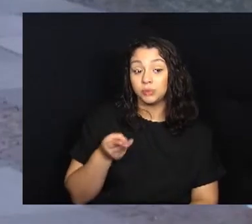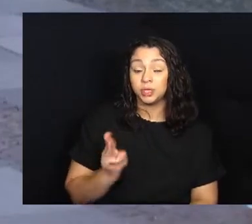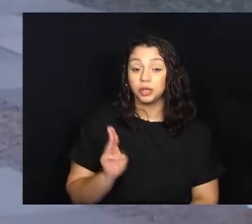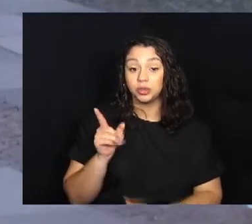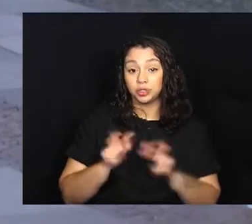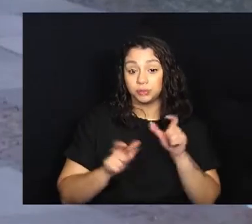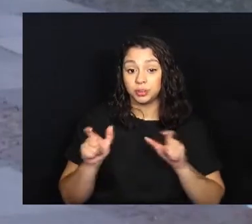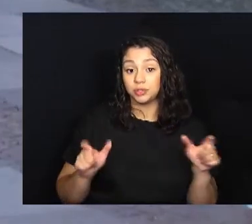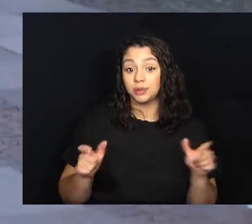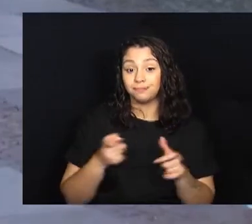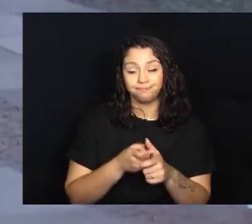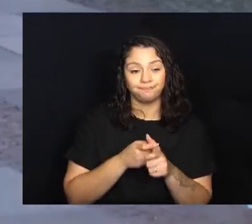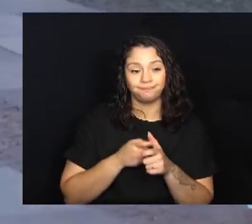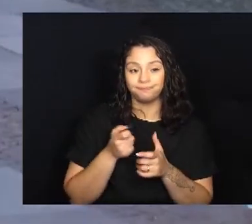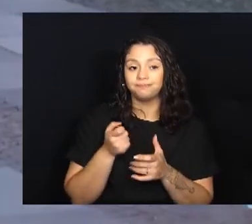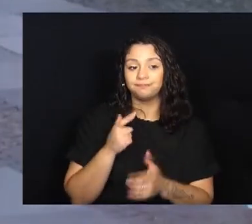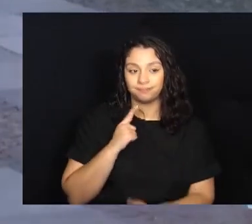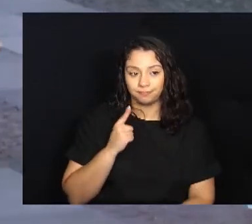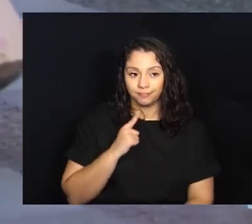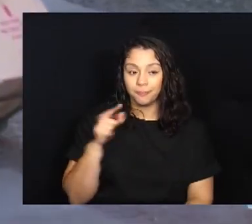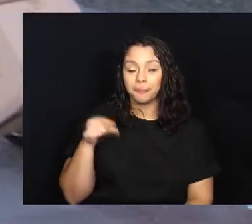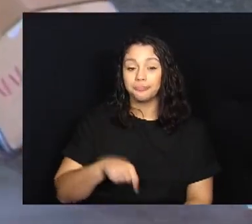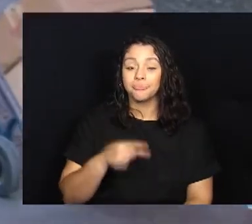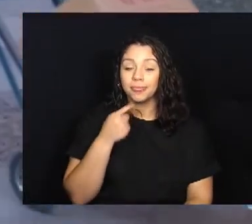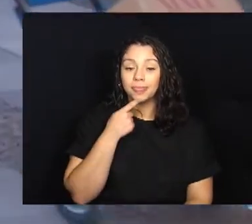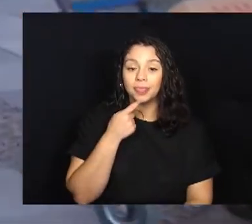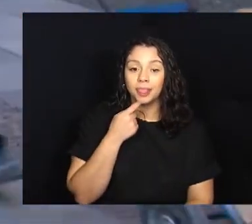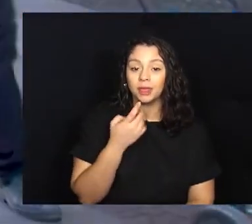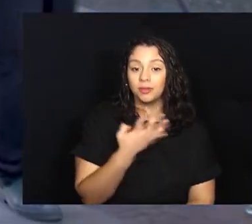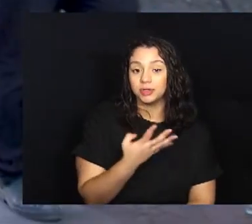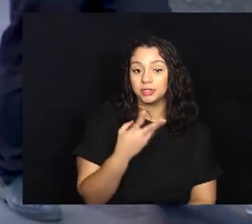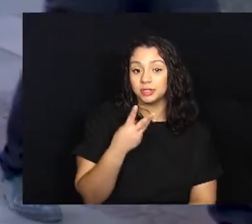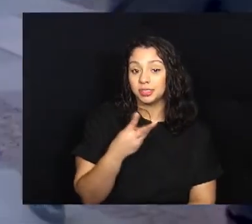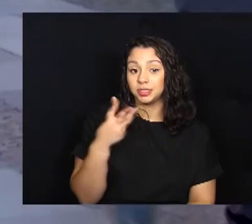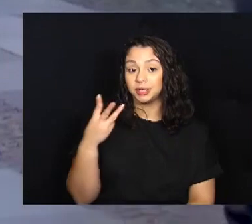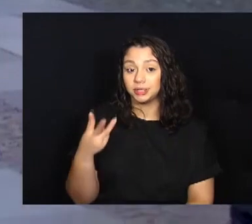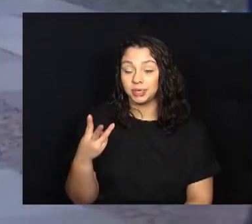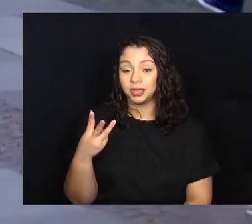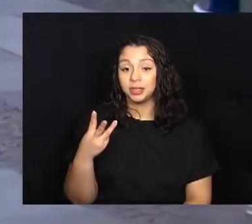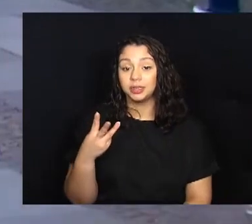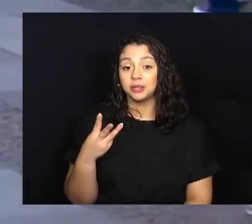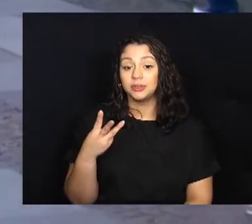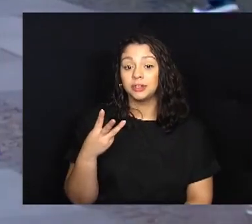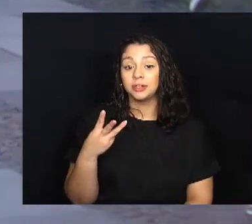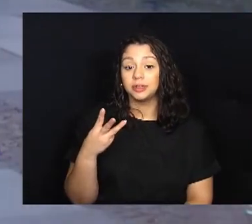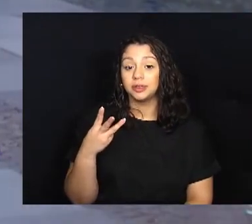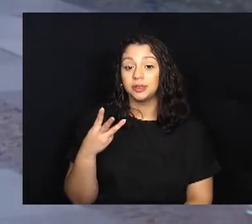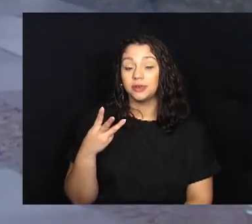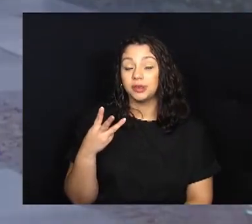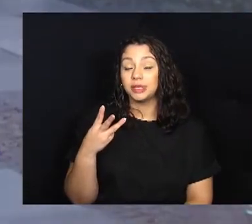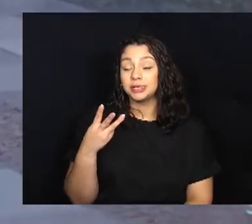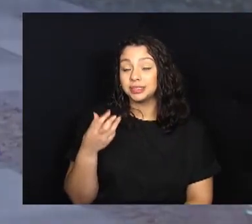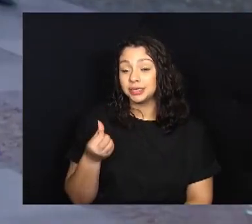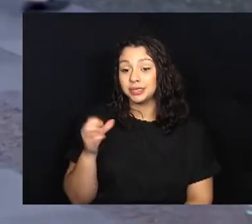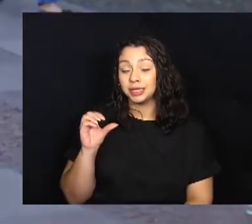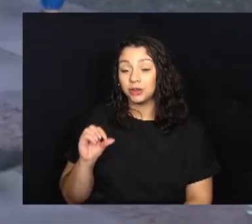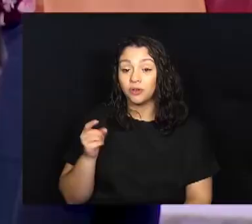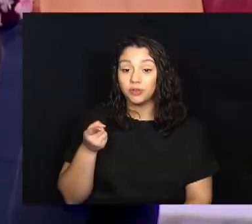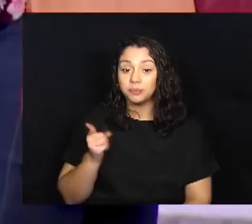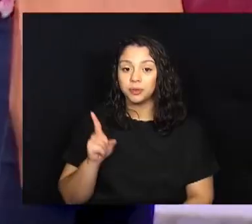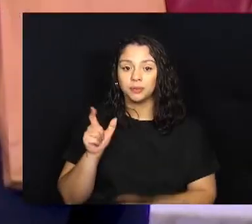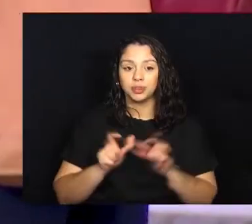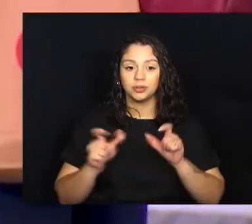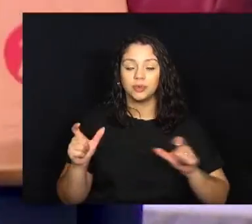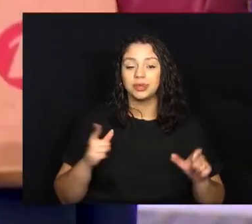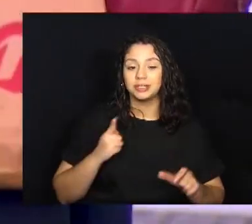situação de inadimplência. Em Campinas, 433 e 69 mil pessoas estão com o nome